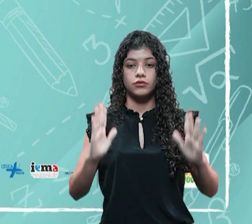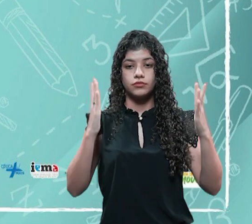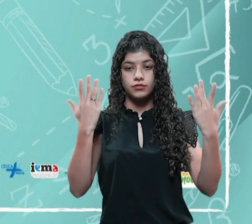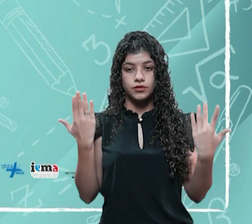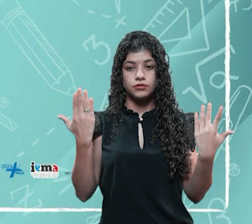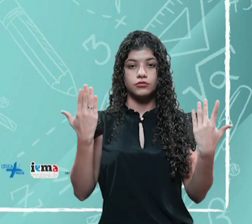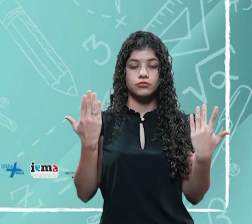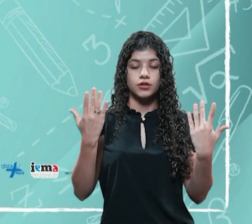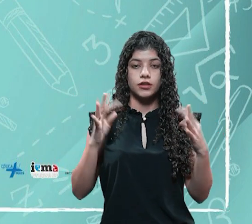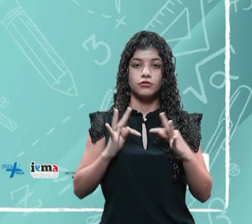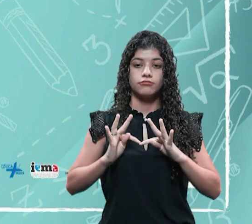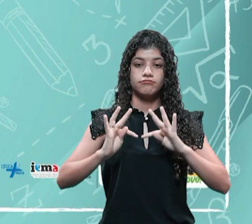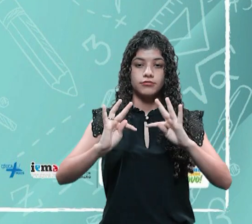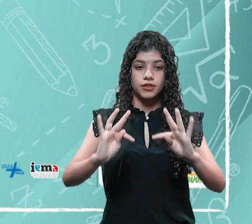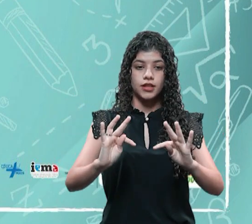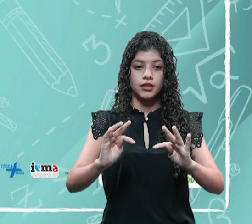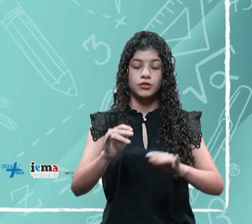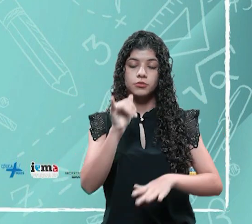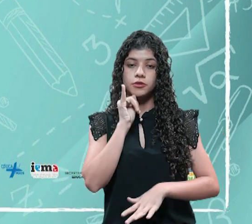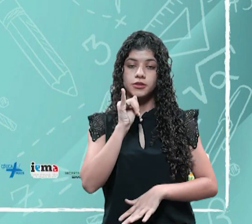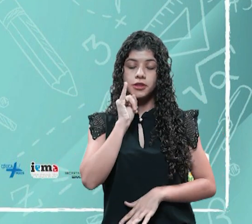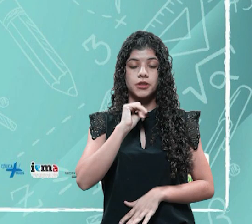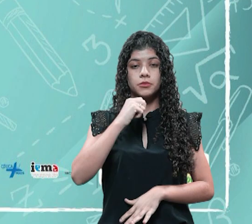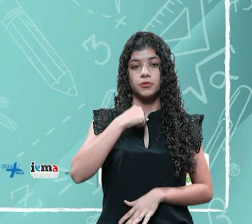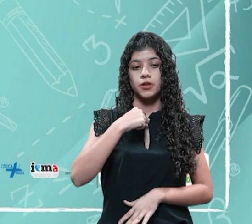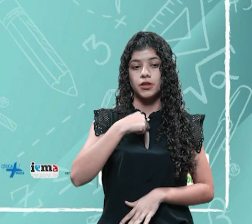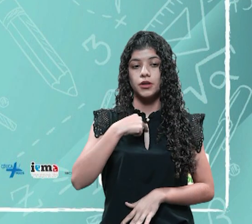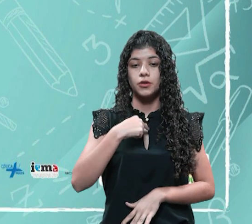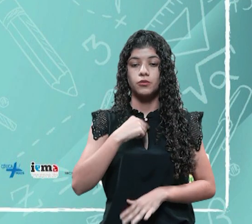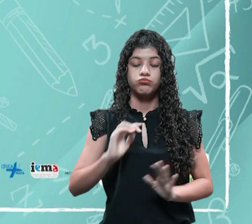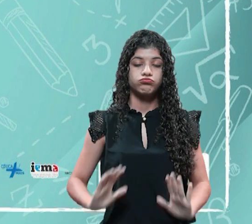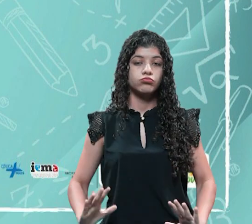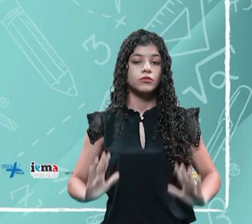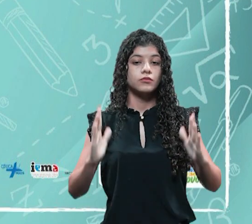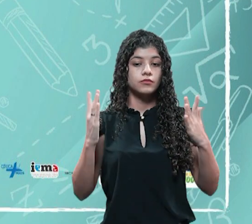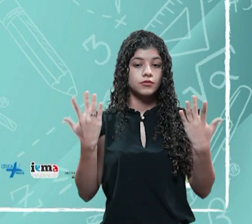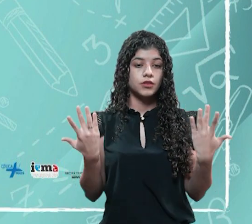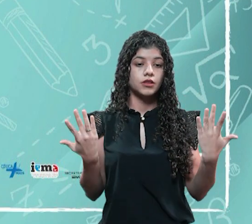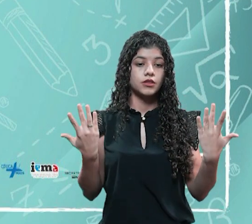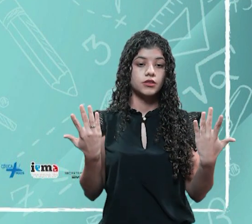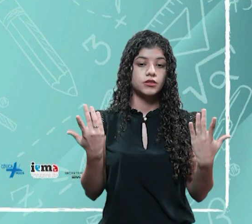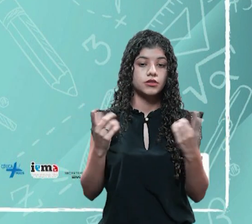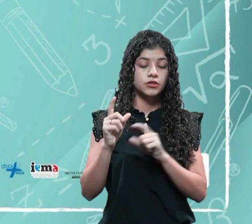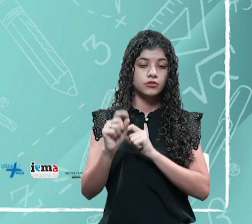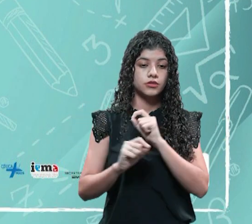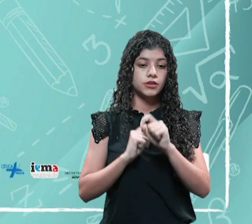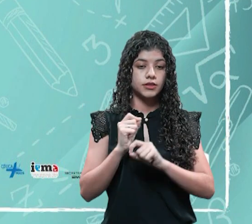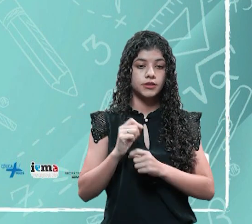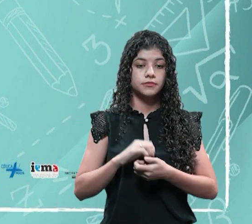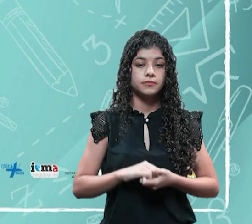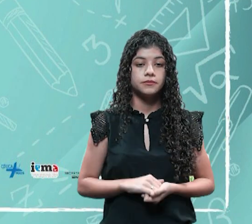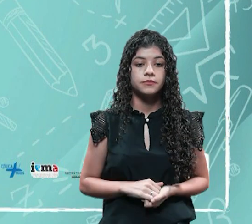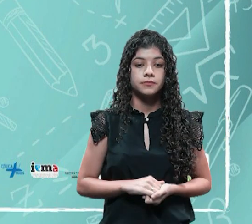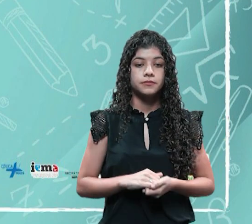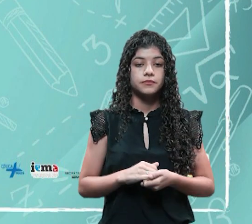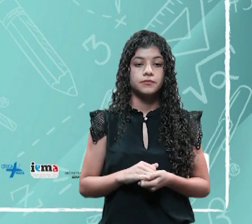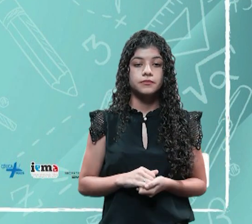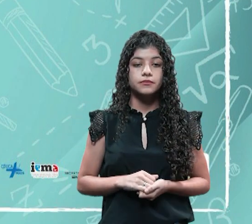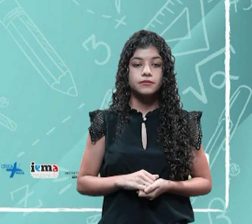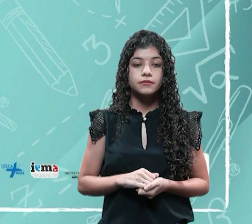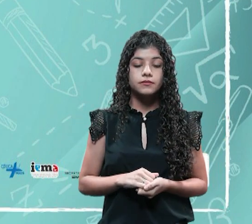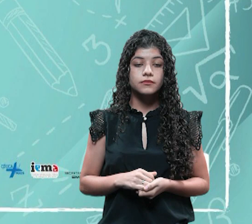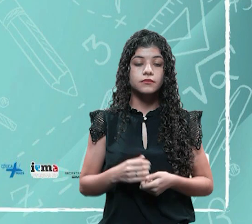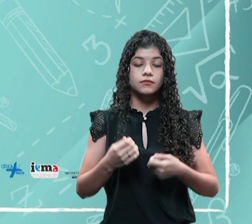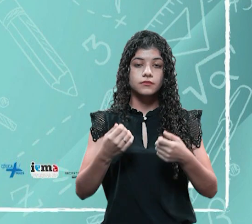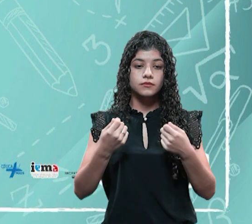das comissões técnicas. Por exemplo, eu vou fazer um evento, uma conferência, uma palestra. Então, a gente precisa de